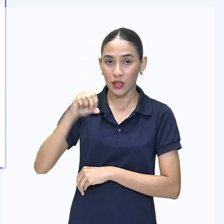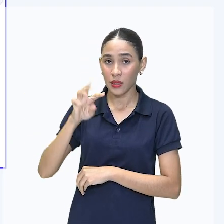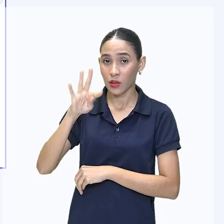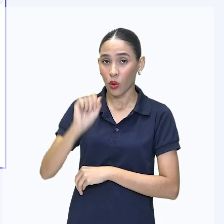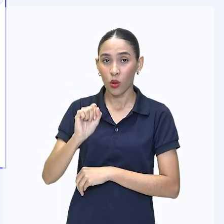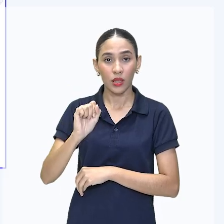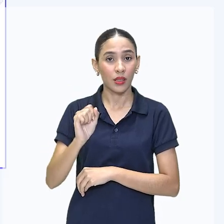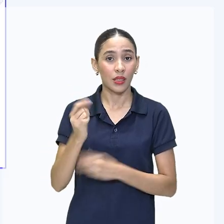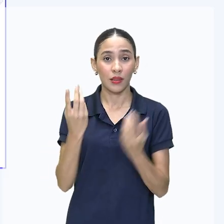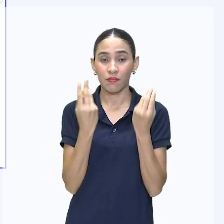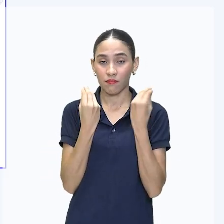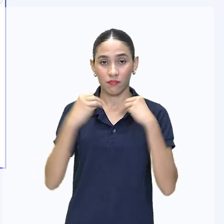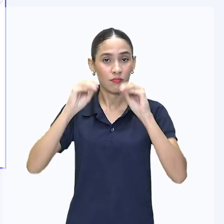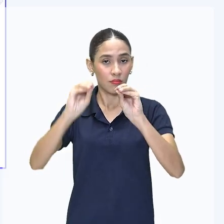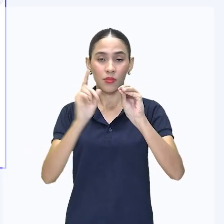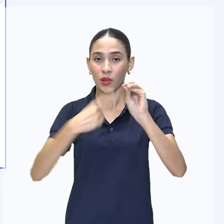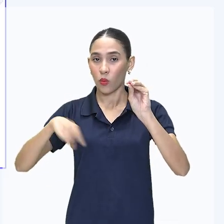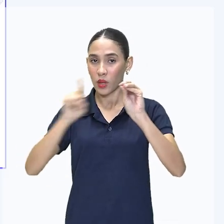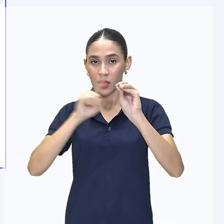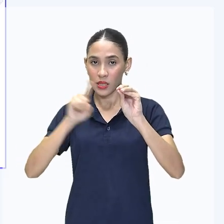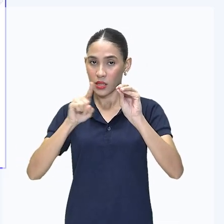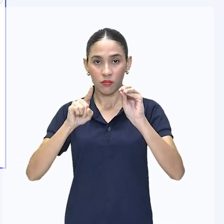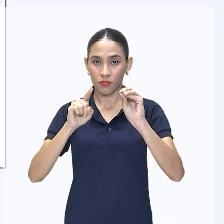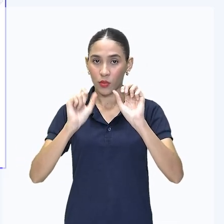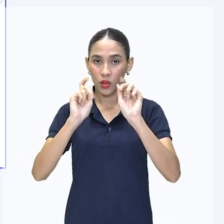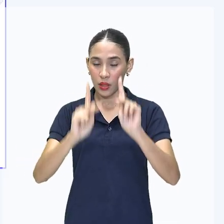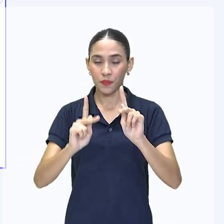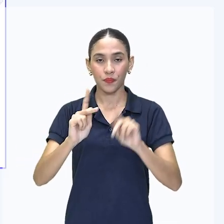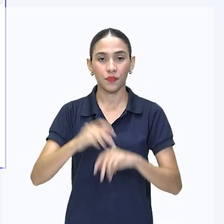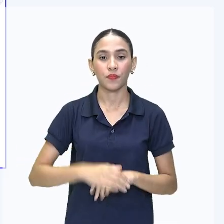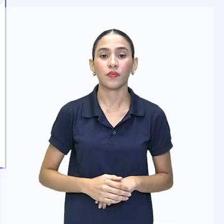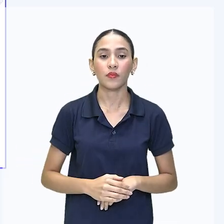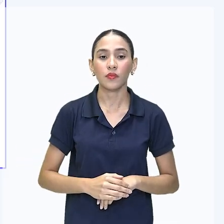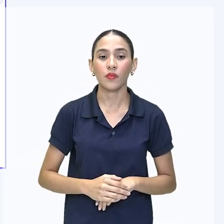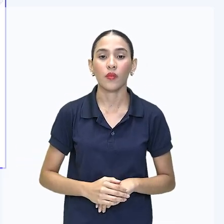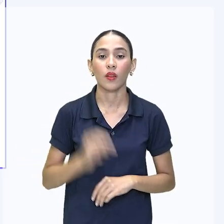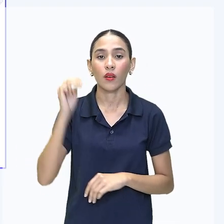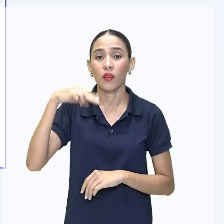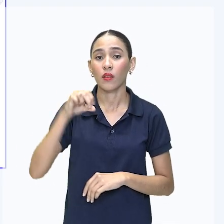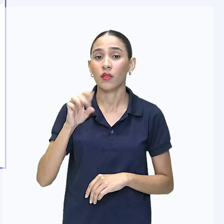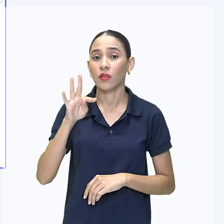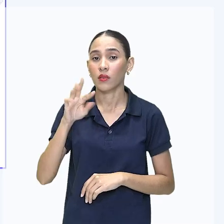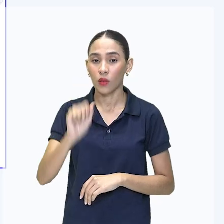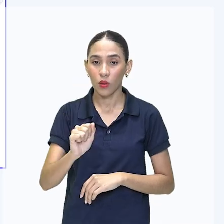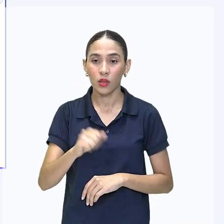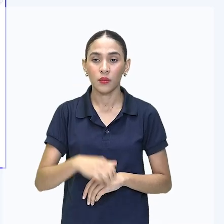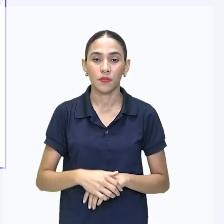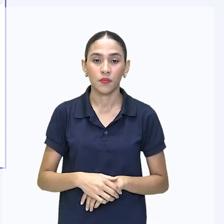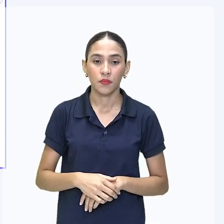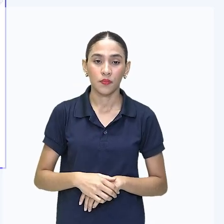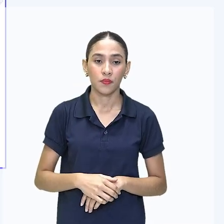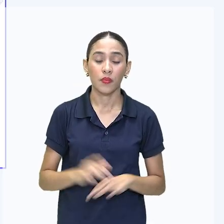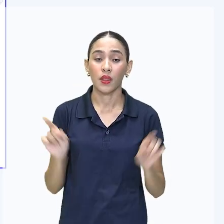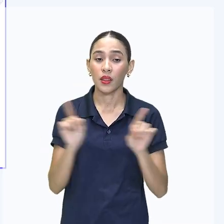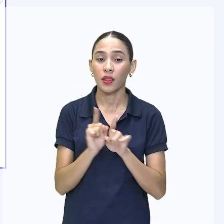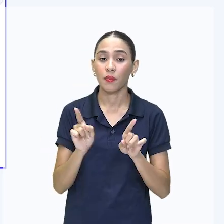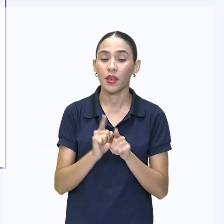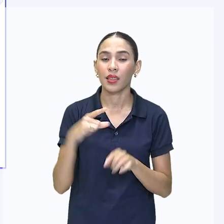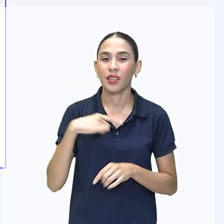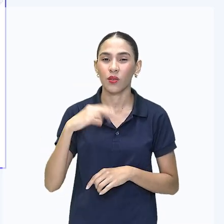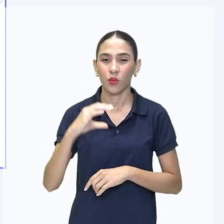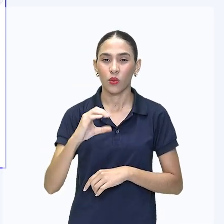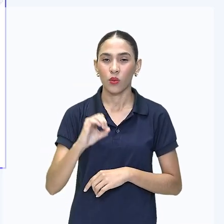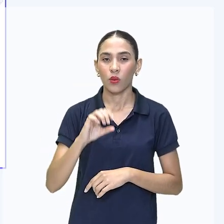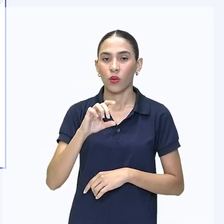não digitem nada, tá dizendo? Porque não pode ser 0 se ele não tiver nota, porque 0 é nota, a gente vai dizer isso daqui a pouco. E também tem